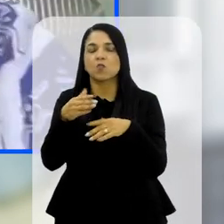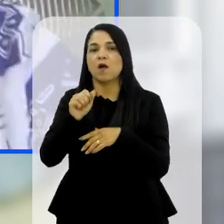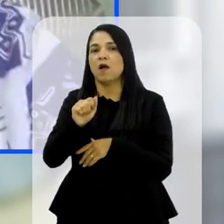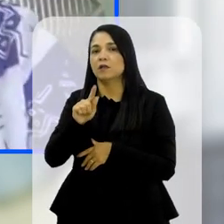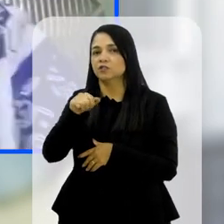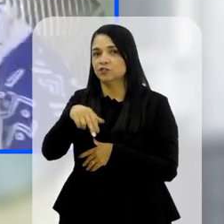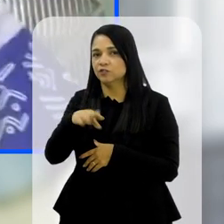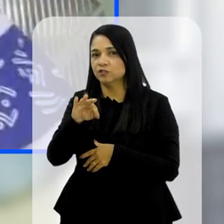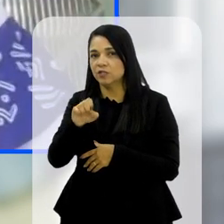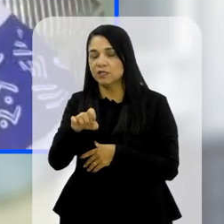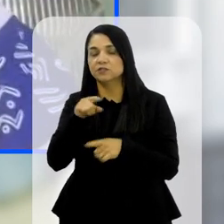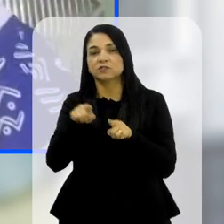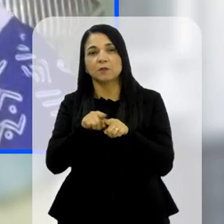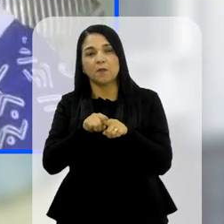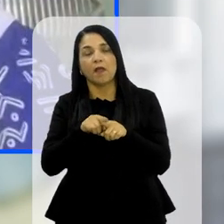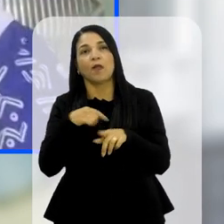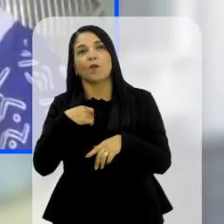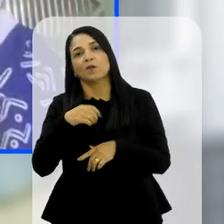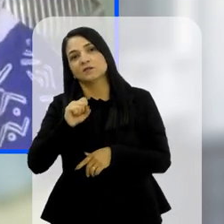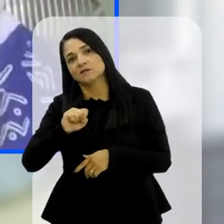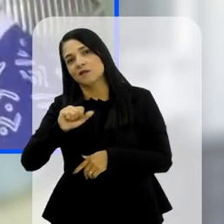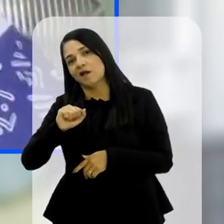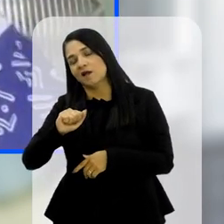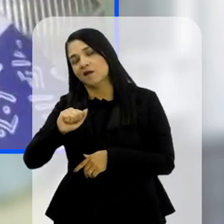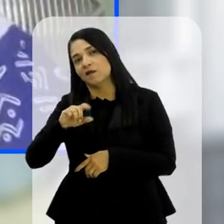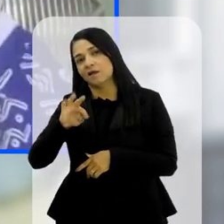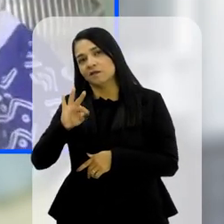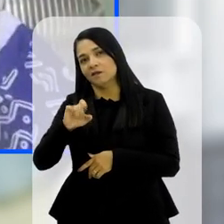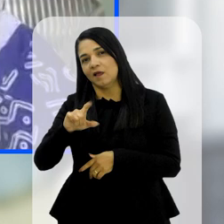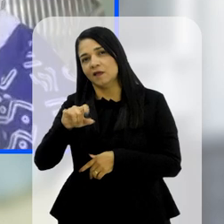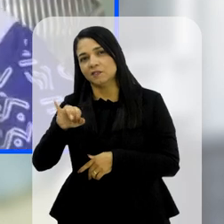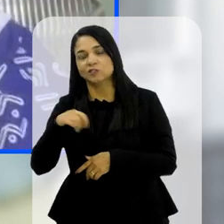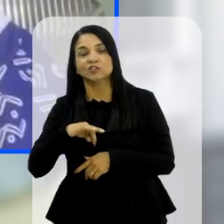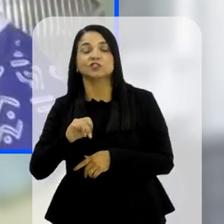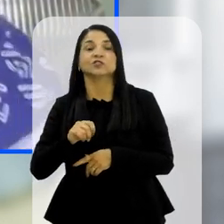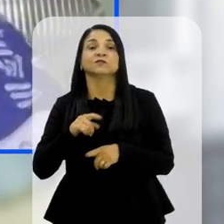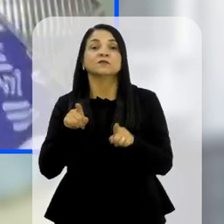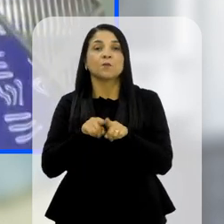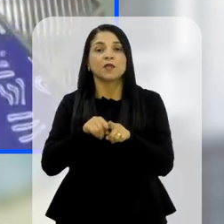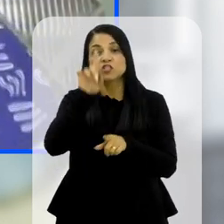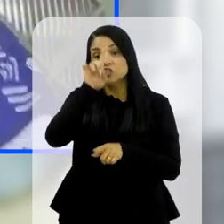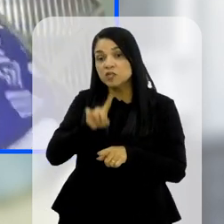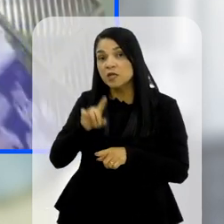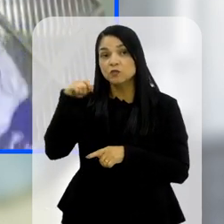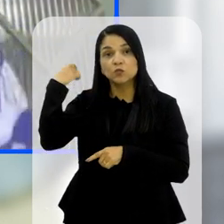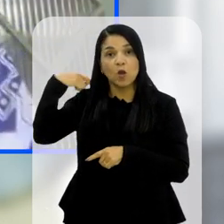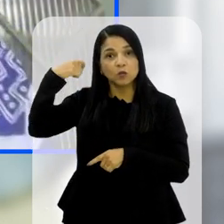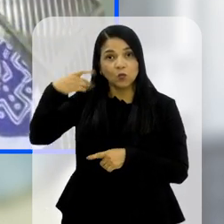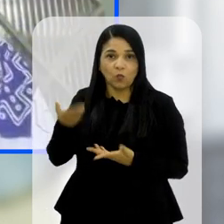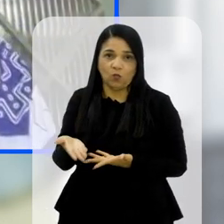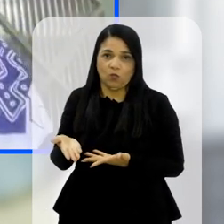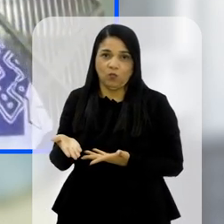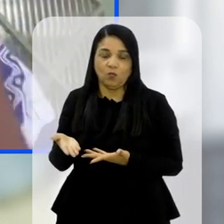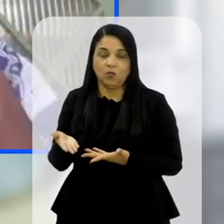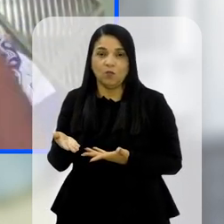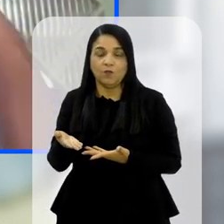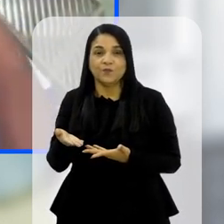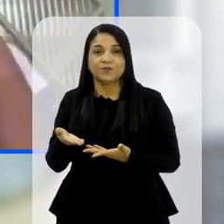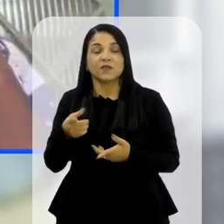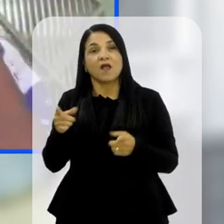são com agentes ou com alguém do SATED ou com alguém que vai discutir sobre direitos desses atores, por